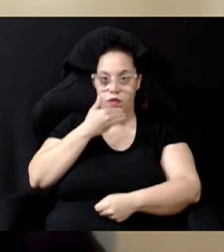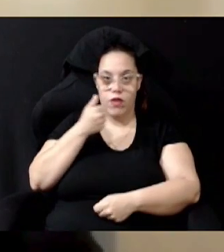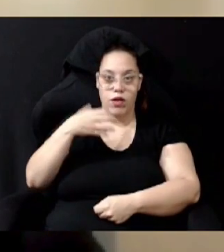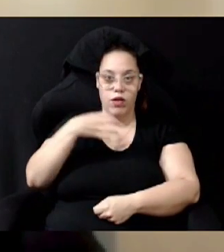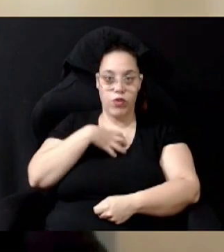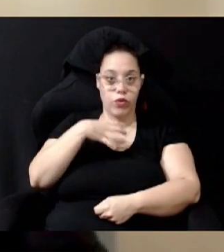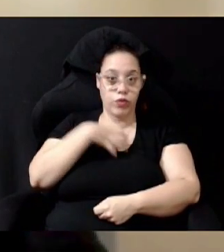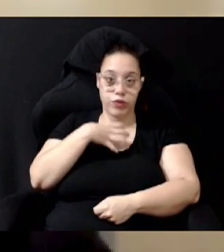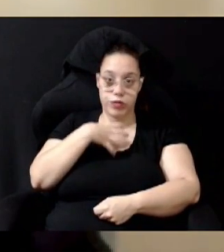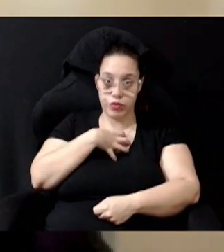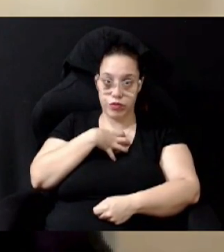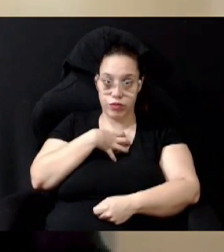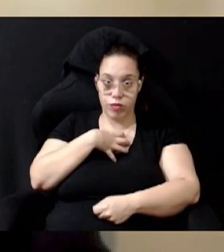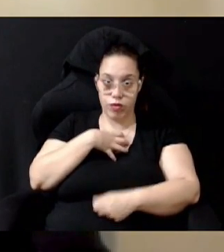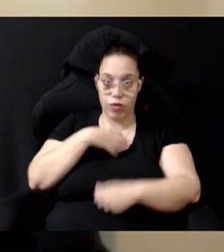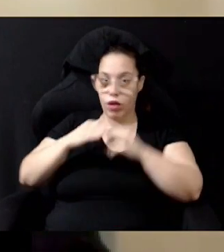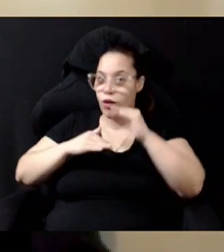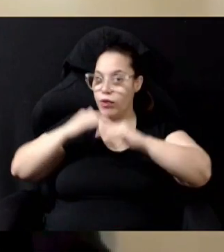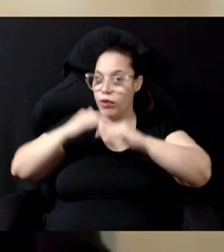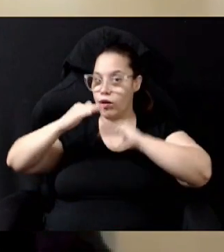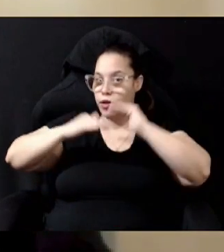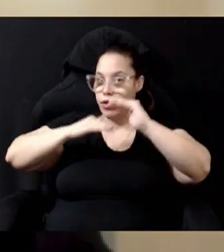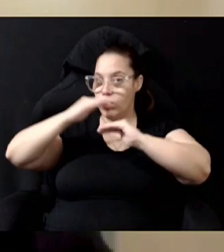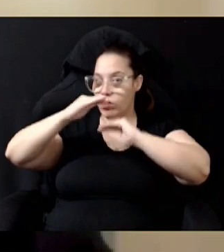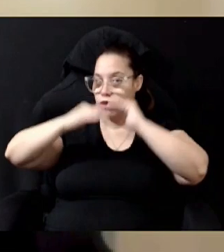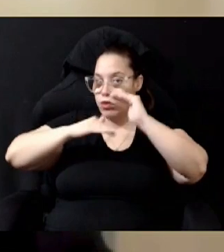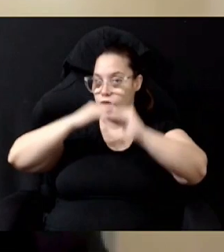a evolução e